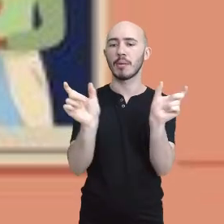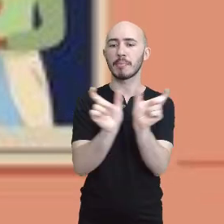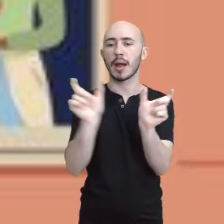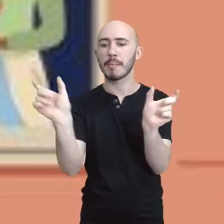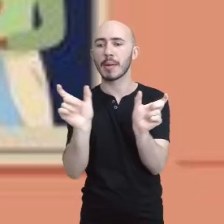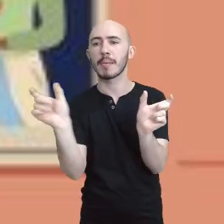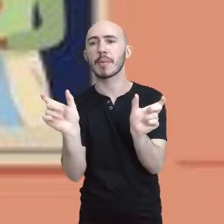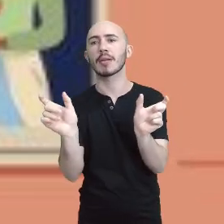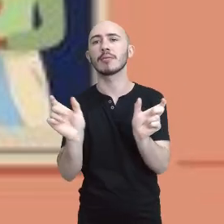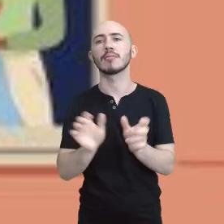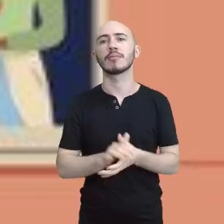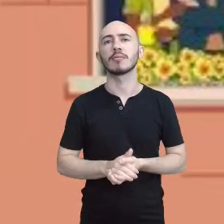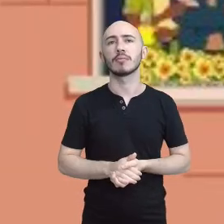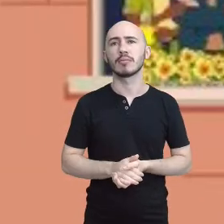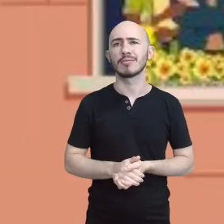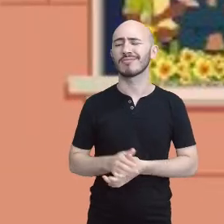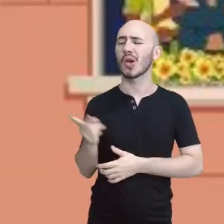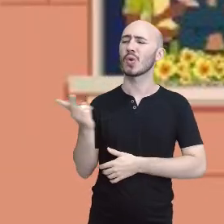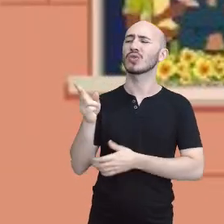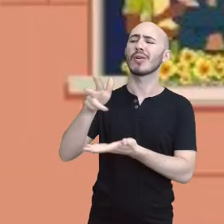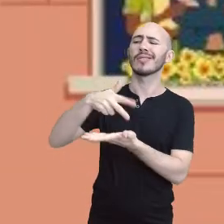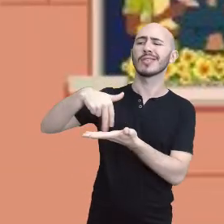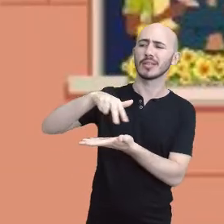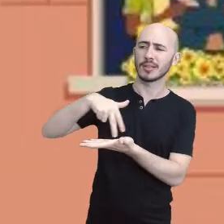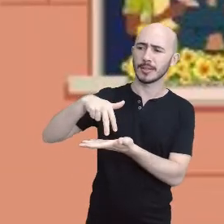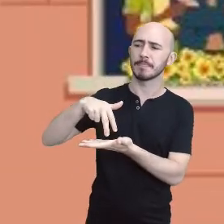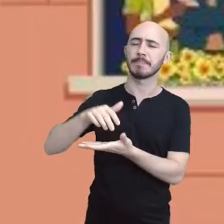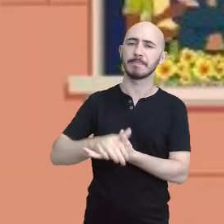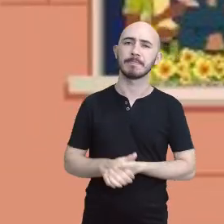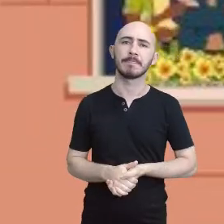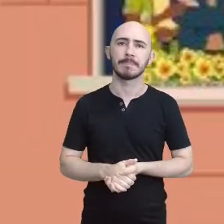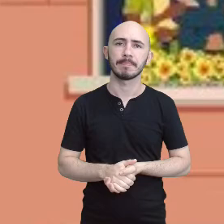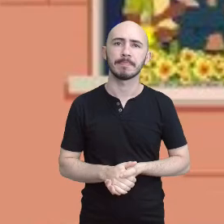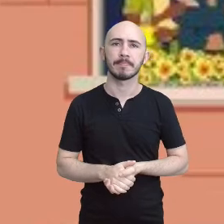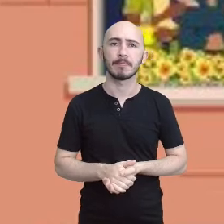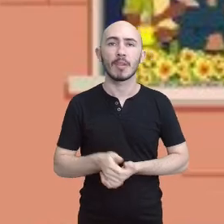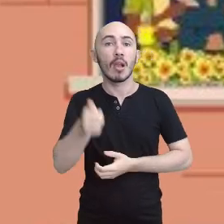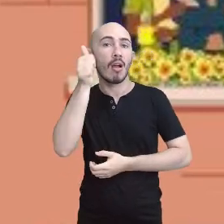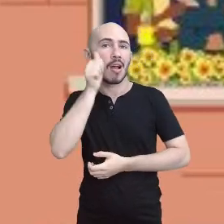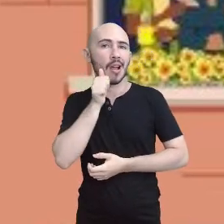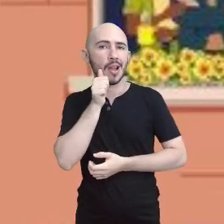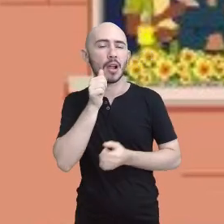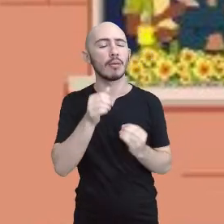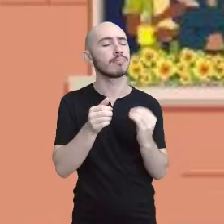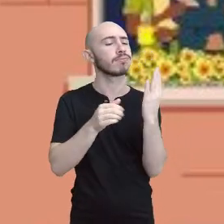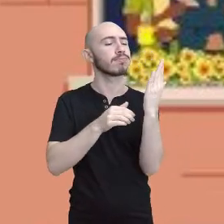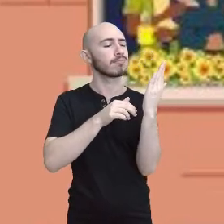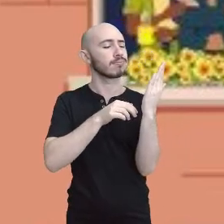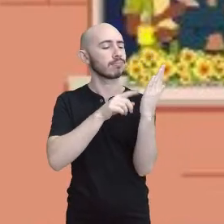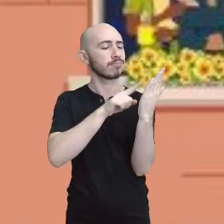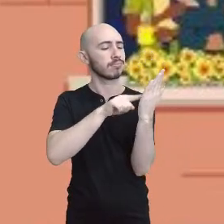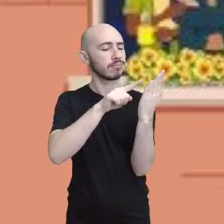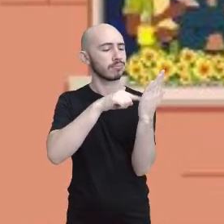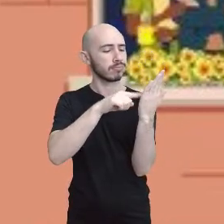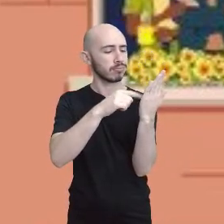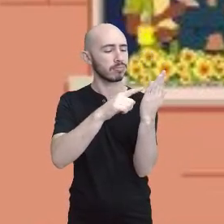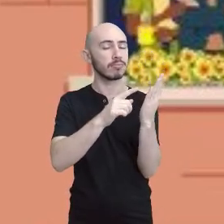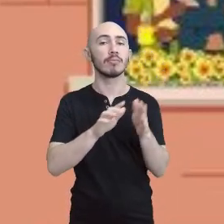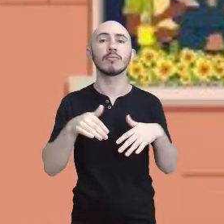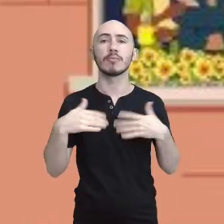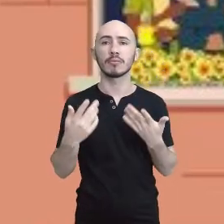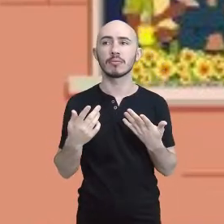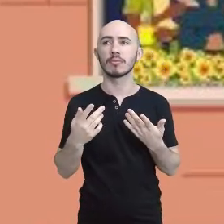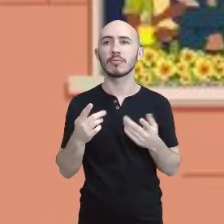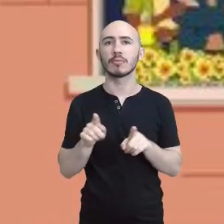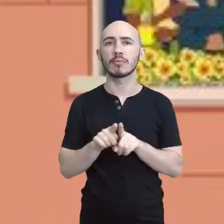They are dancing. Eles estão dançando. Olha lá. Ela está checando o seu celular. Ela está